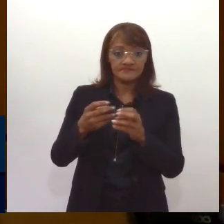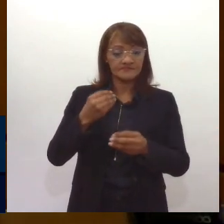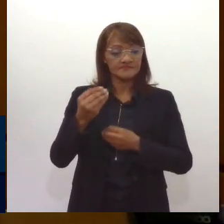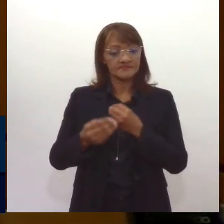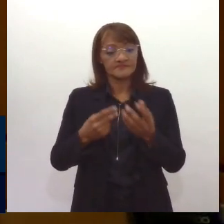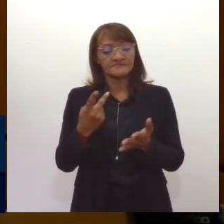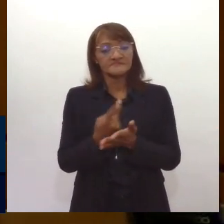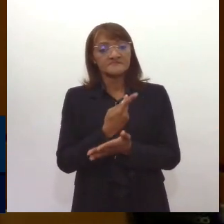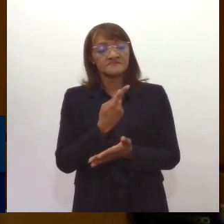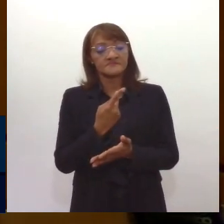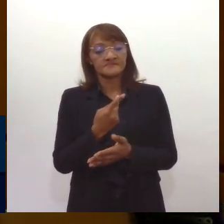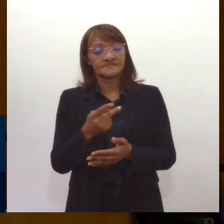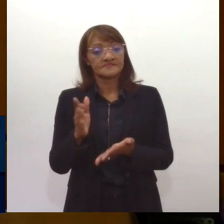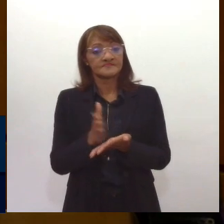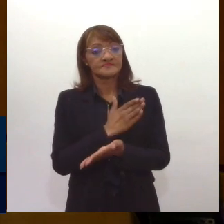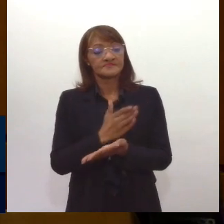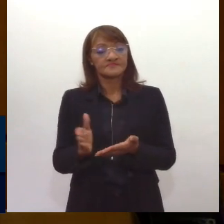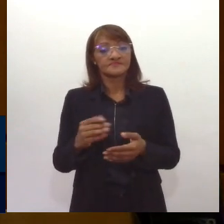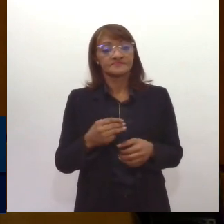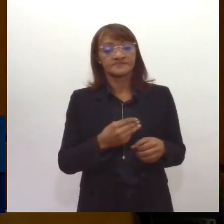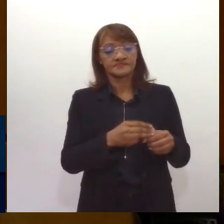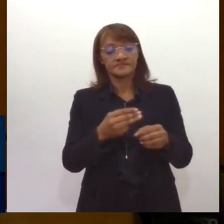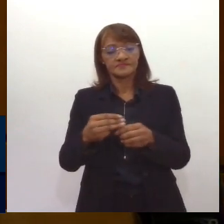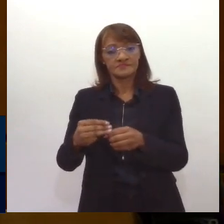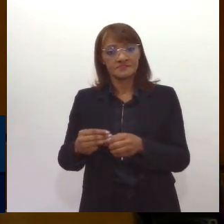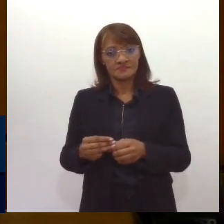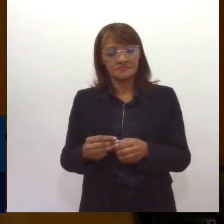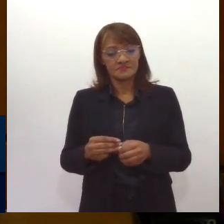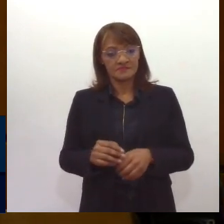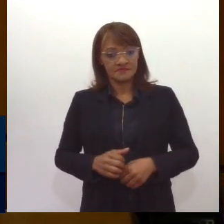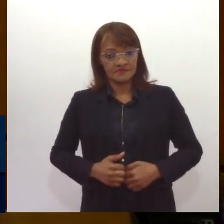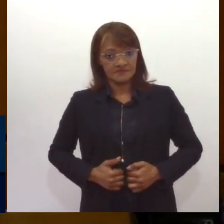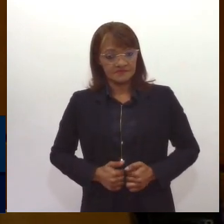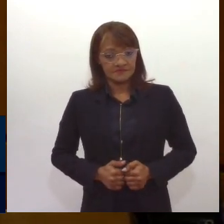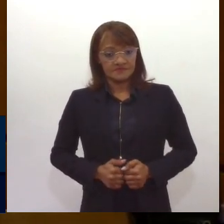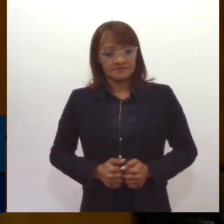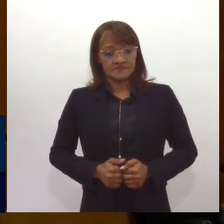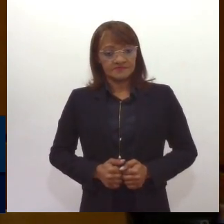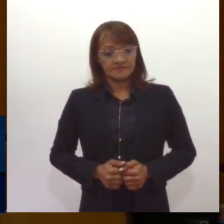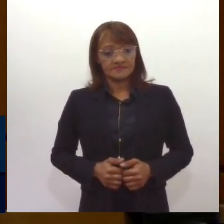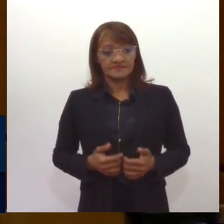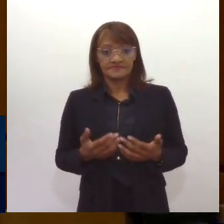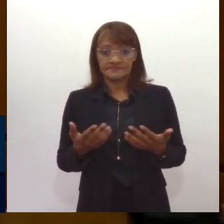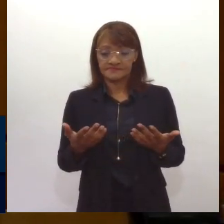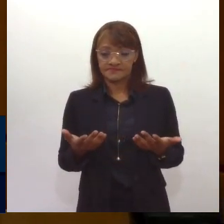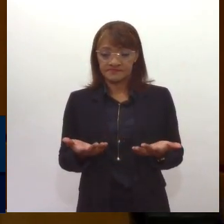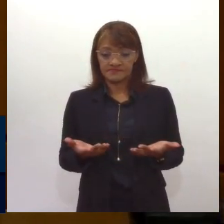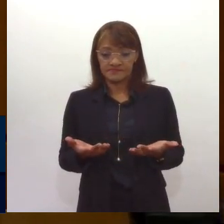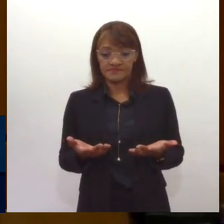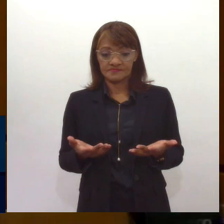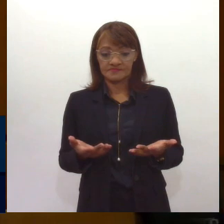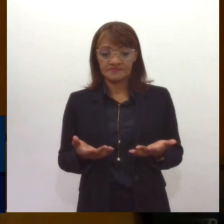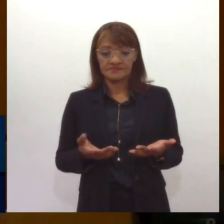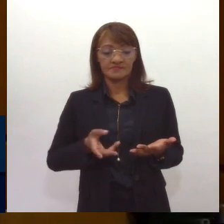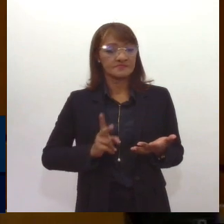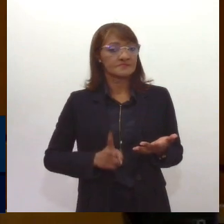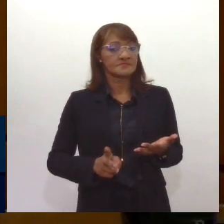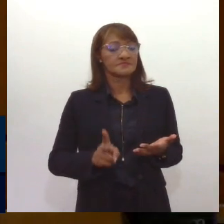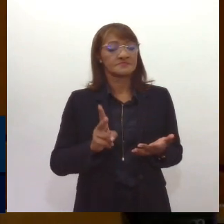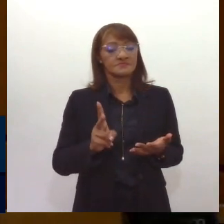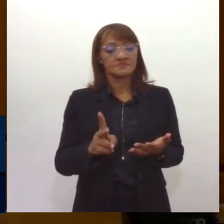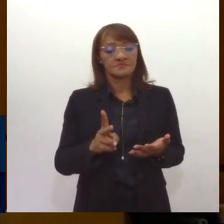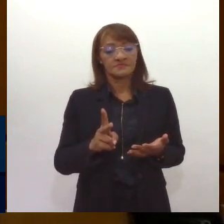municípios e em alguns estados, eles são sempre realizados no